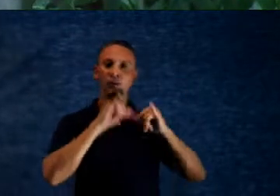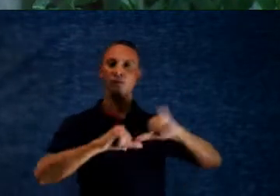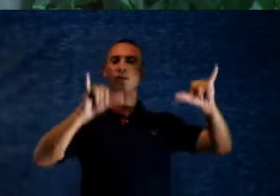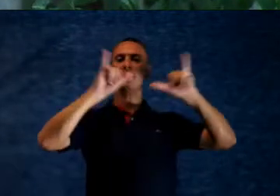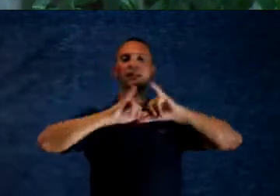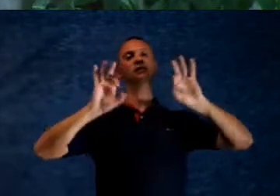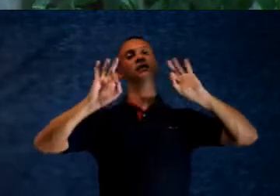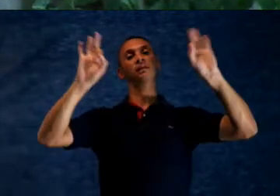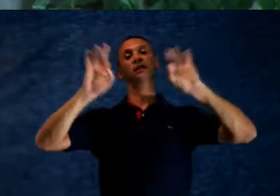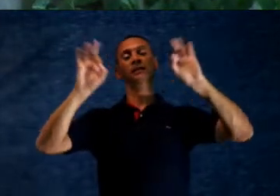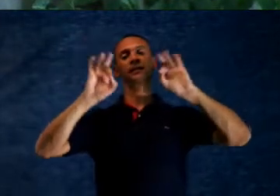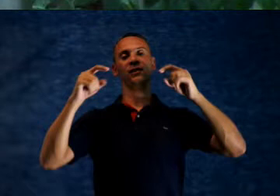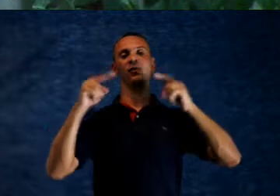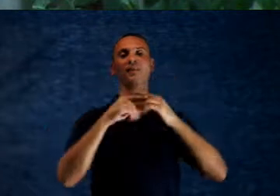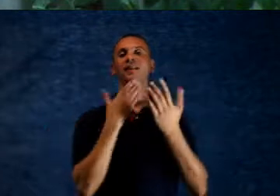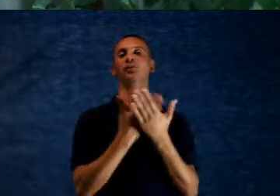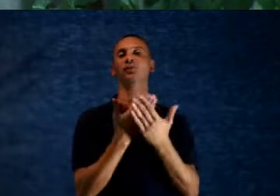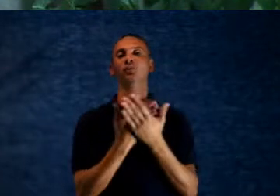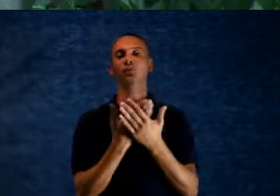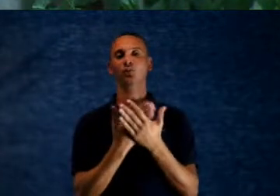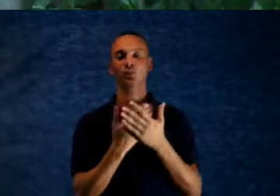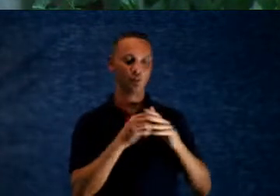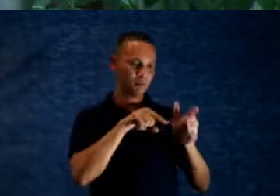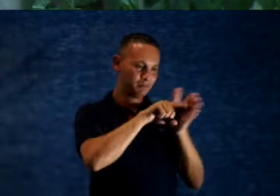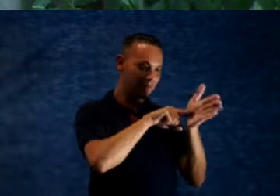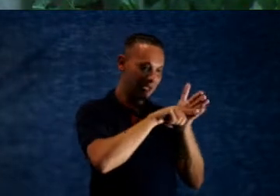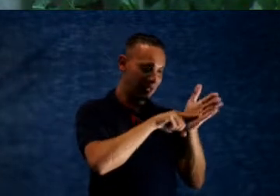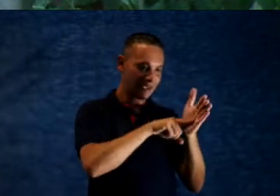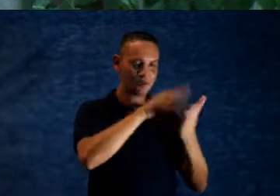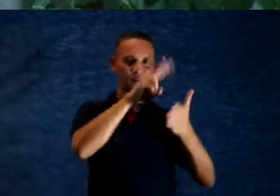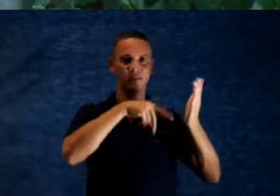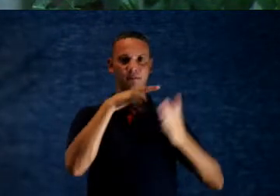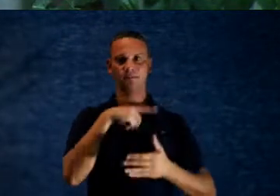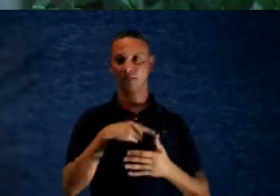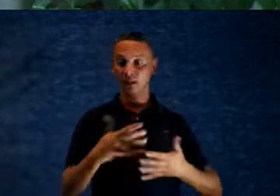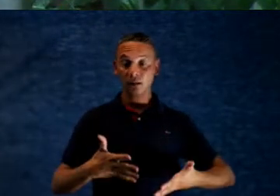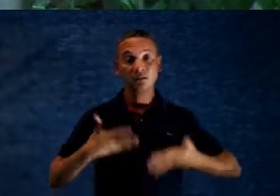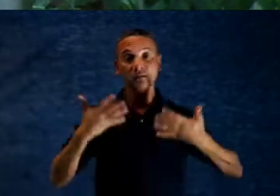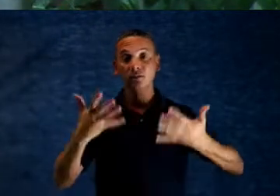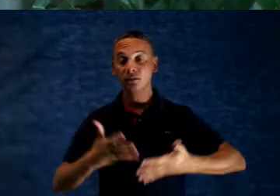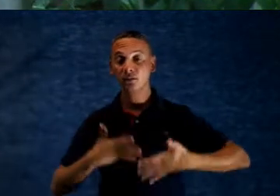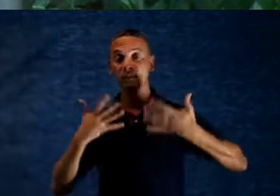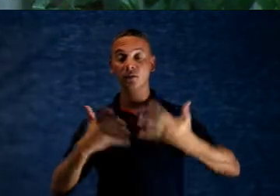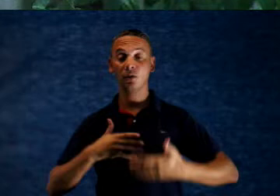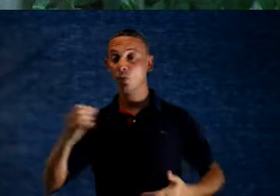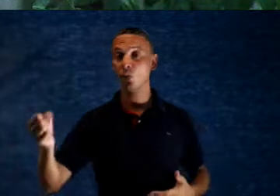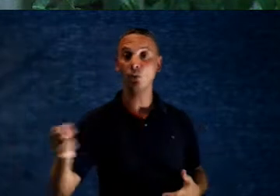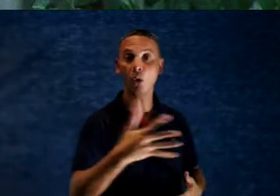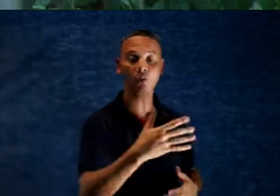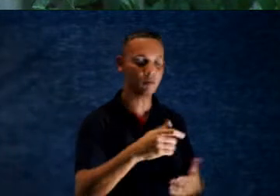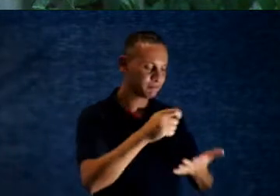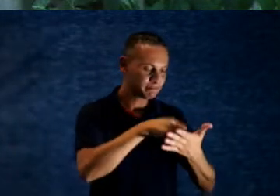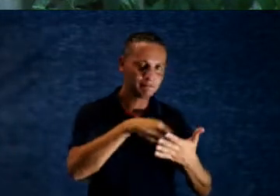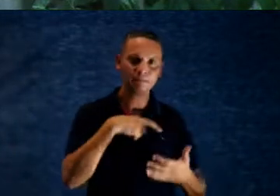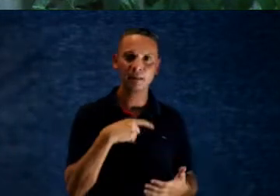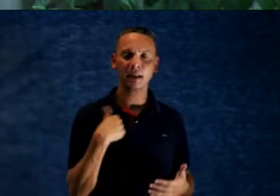sempre uma divulgação especial em forma de estudo e análise dos mesmos. Entusiasmada com